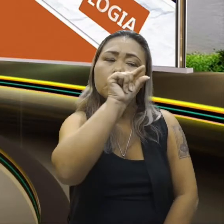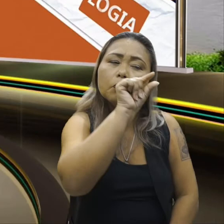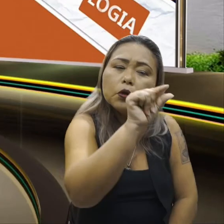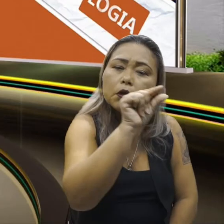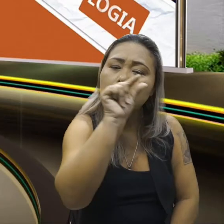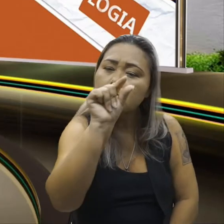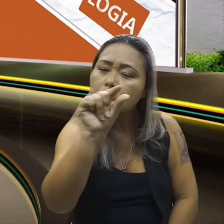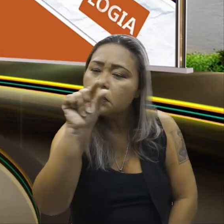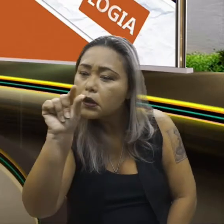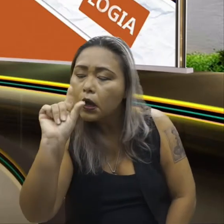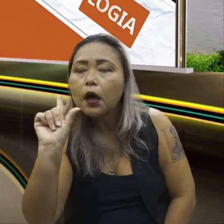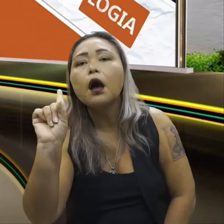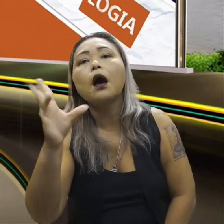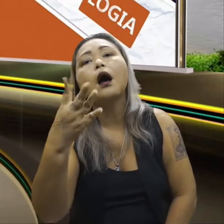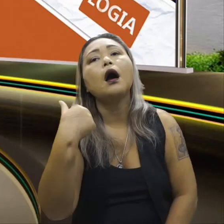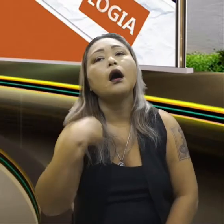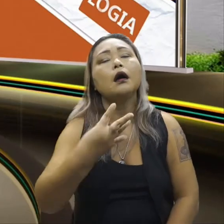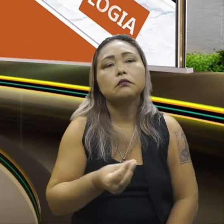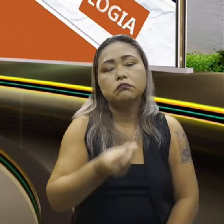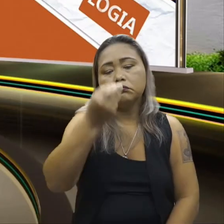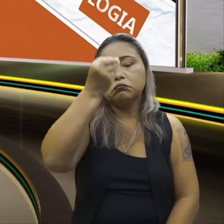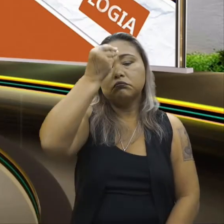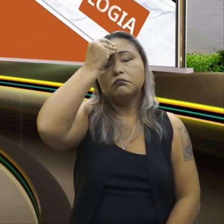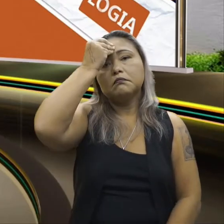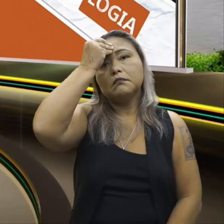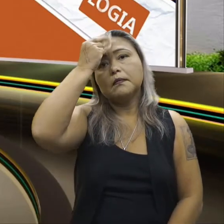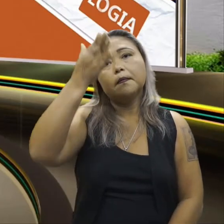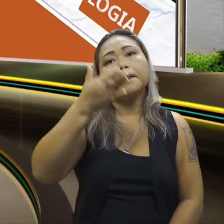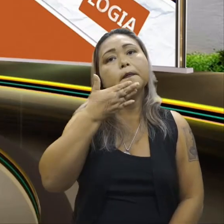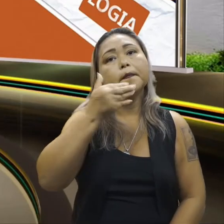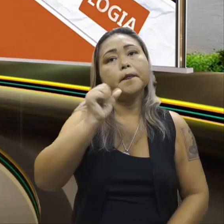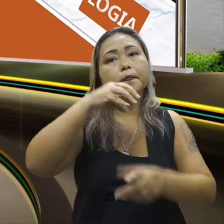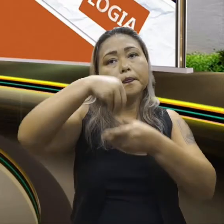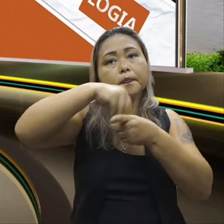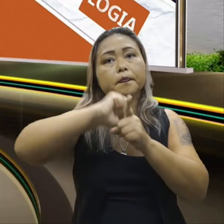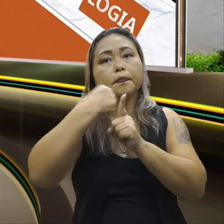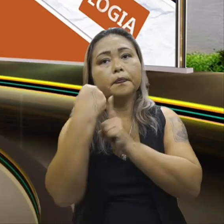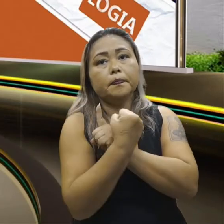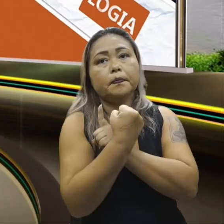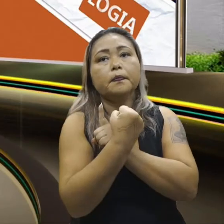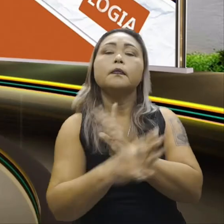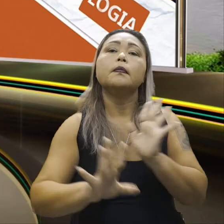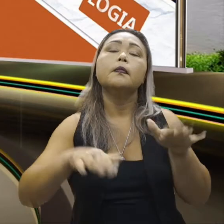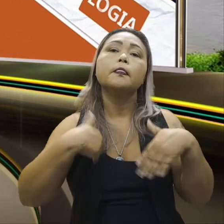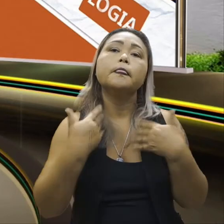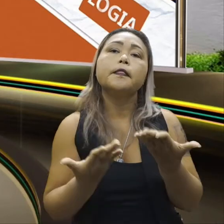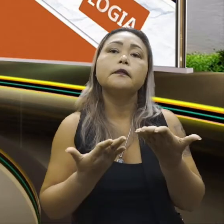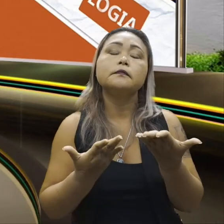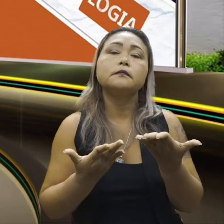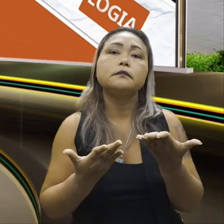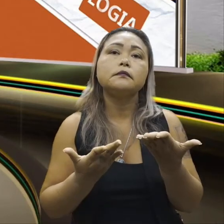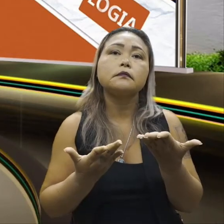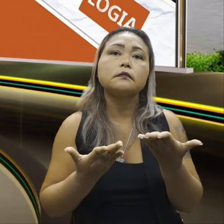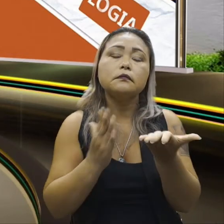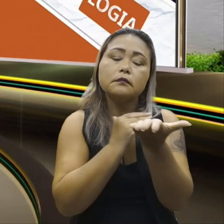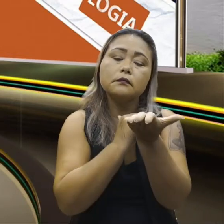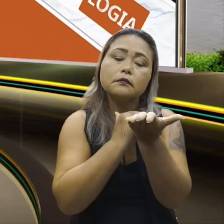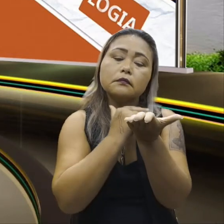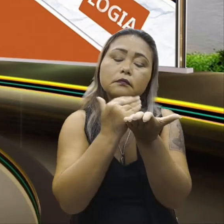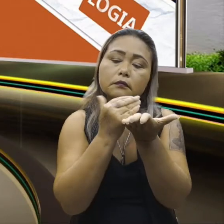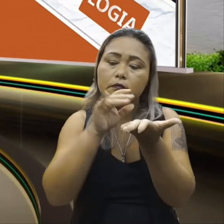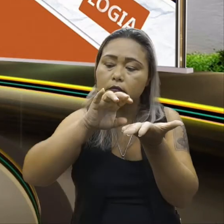gente a entender o que seria melhor para a sociedade. Agora, pessoal, o que nós vamos ver? Nós vamos ver o princípio da divisão